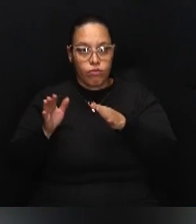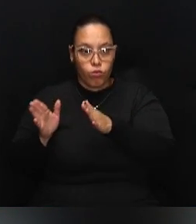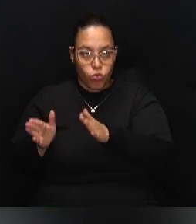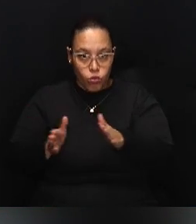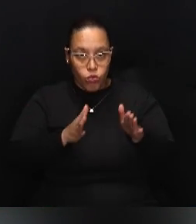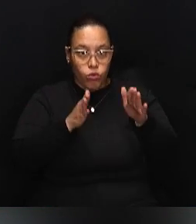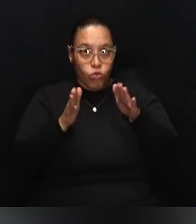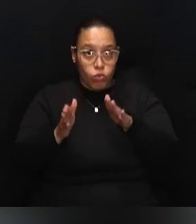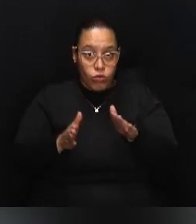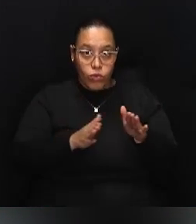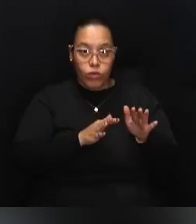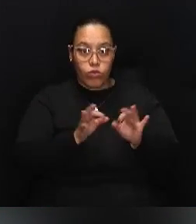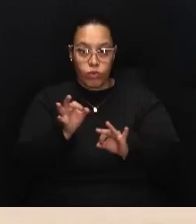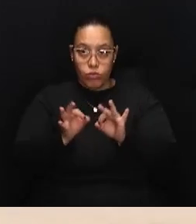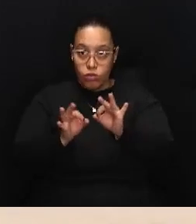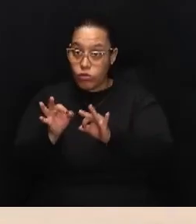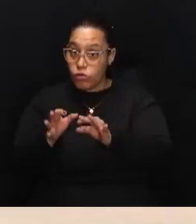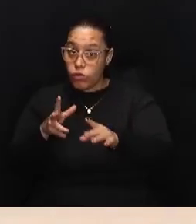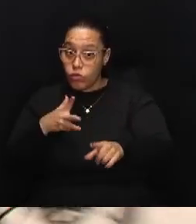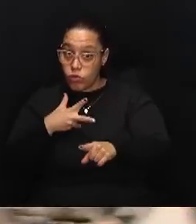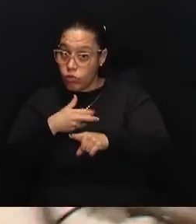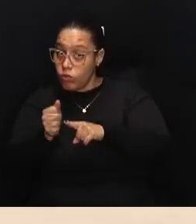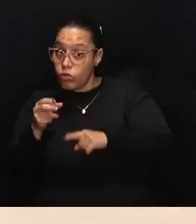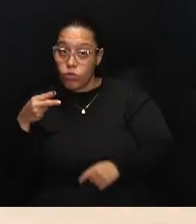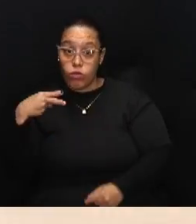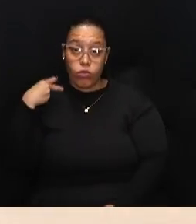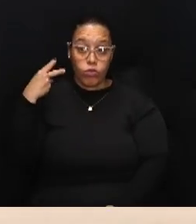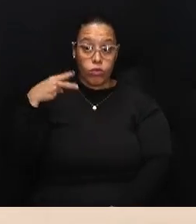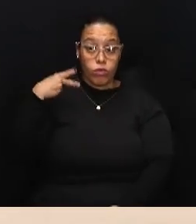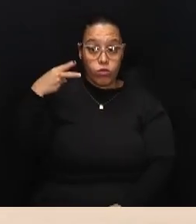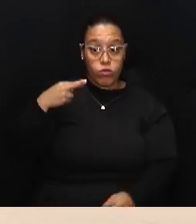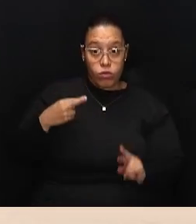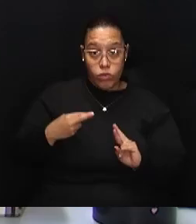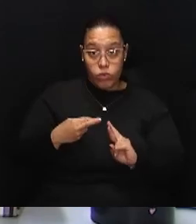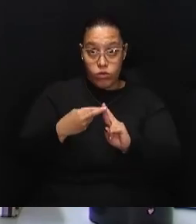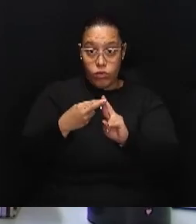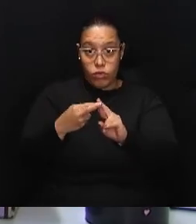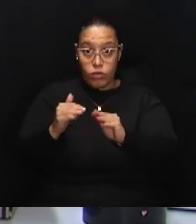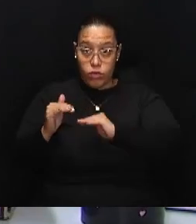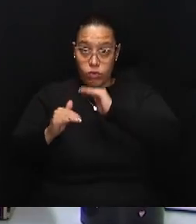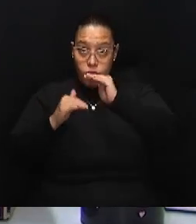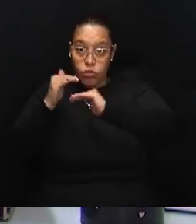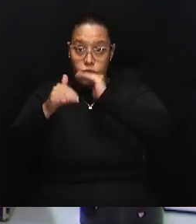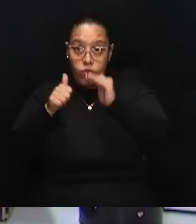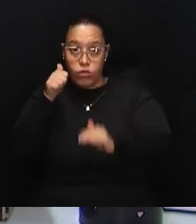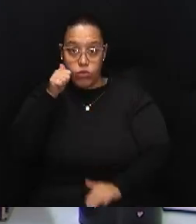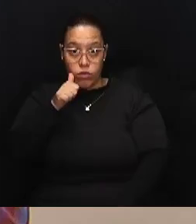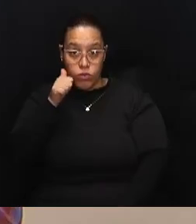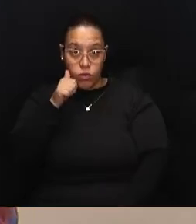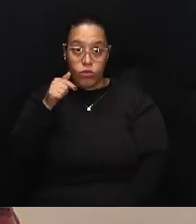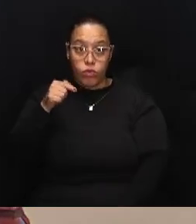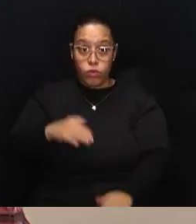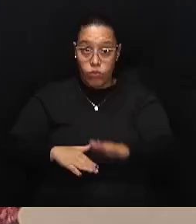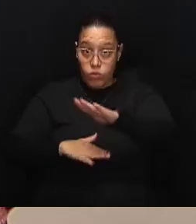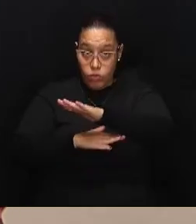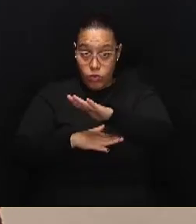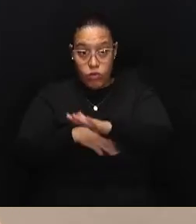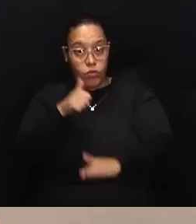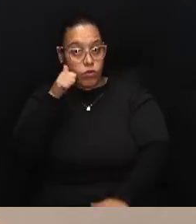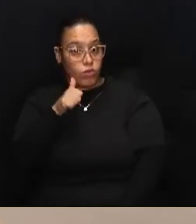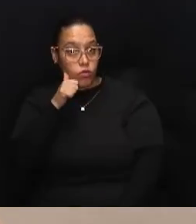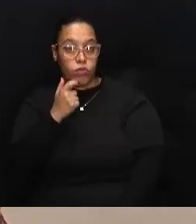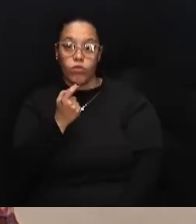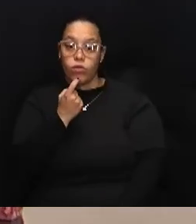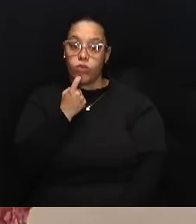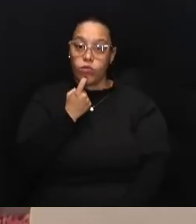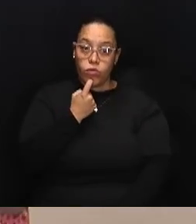ordem, colocamos a casa em ordem. A conquista de políticas públicas representou um avanço para as mulheres. A Casa da Mulher Campineira,